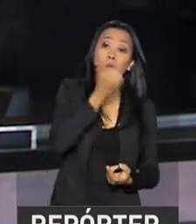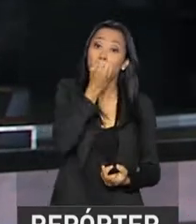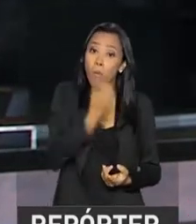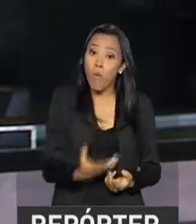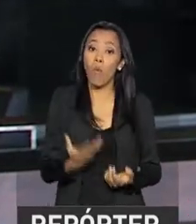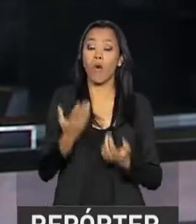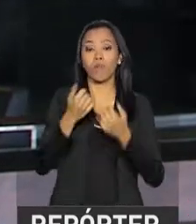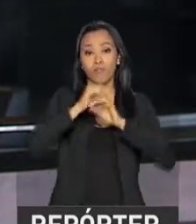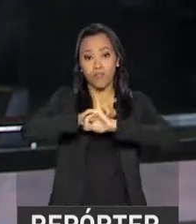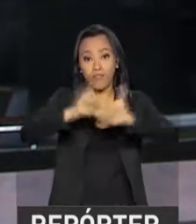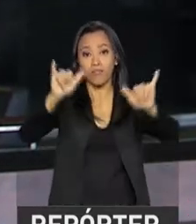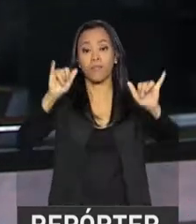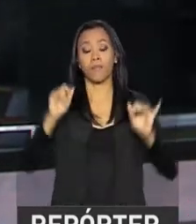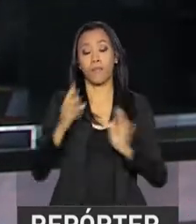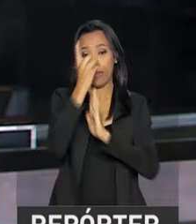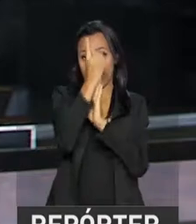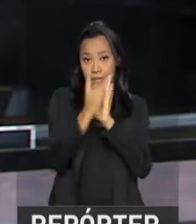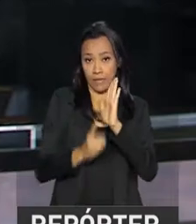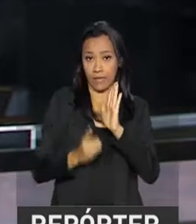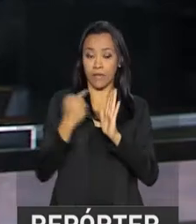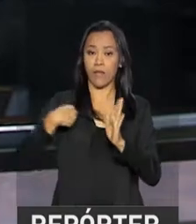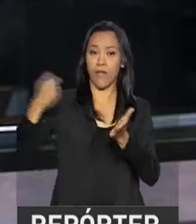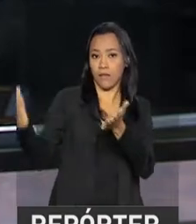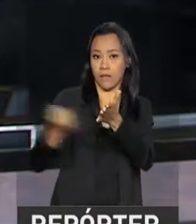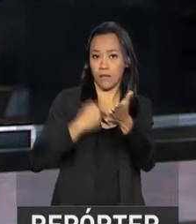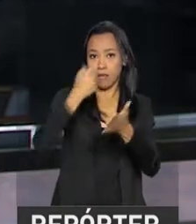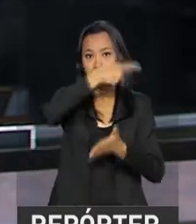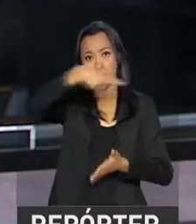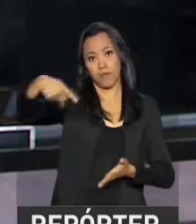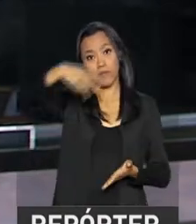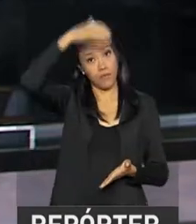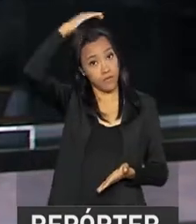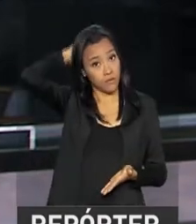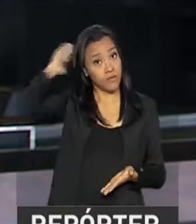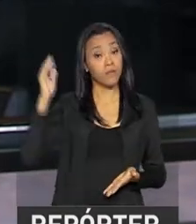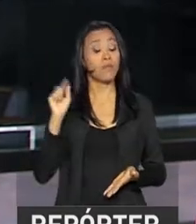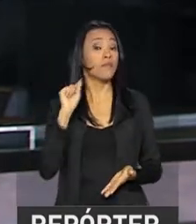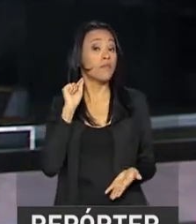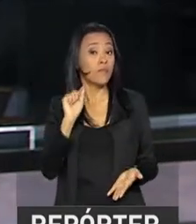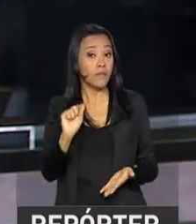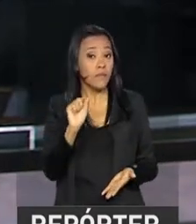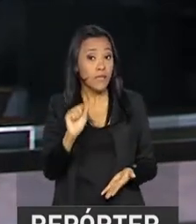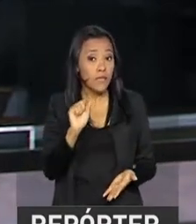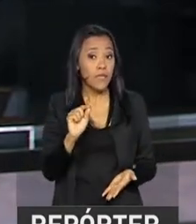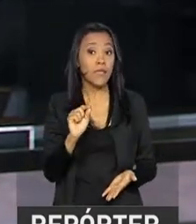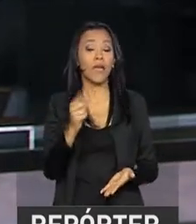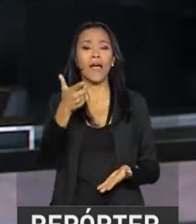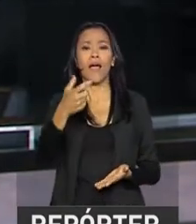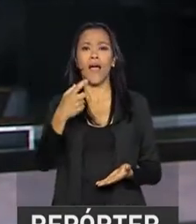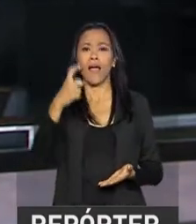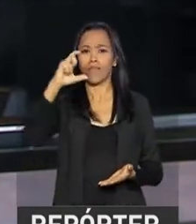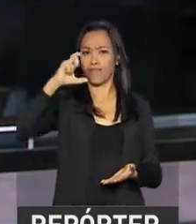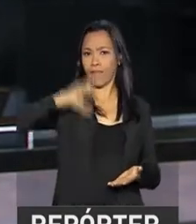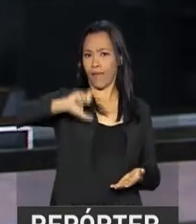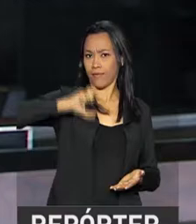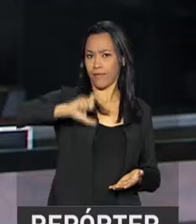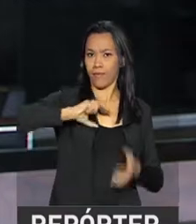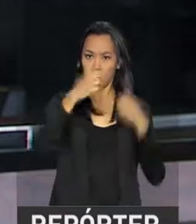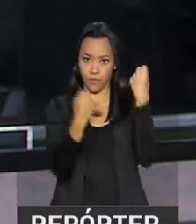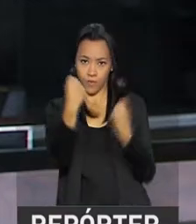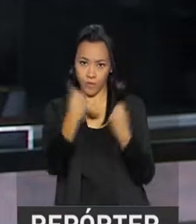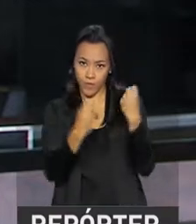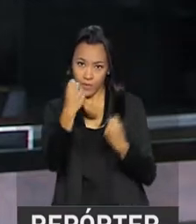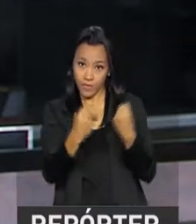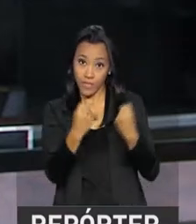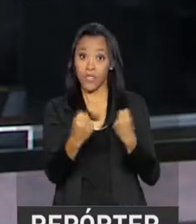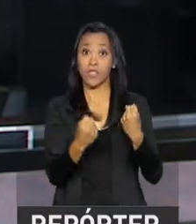um decreto assinado pelo presidente michel temer faz com que a carteira de motorista brasileira passe a